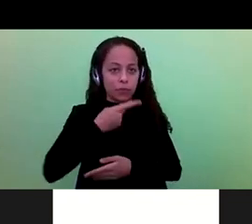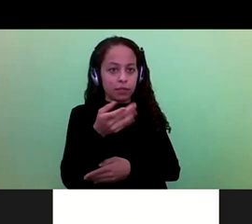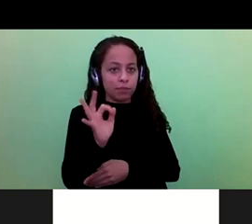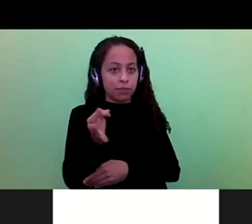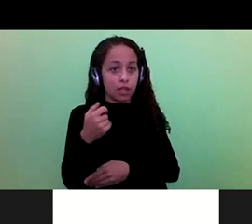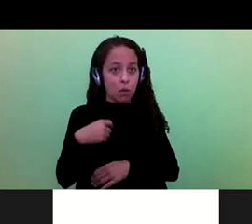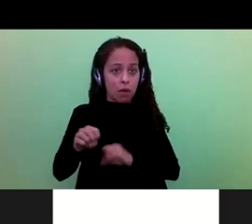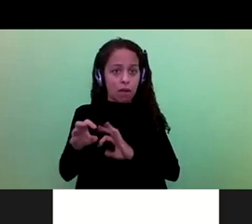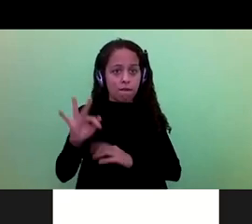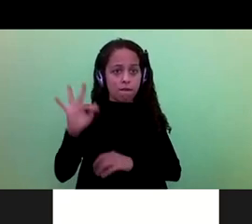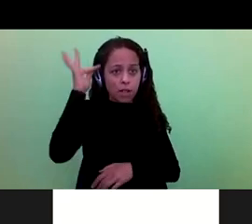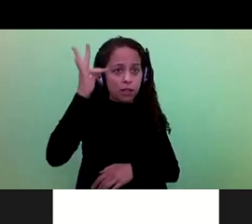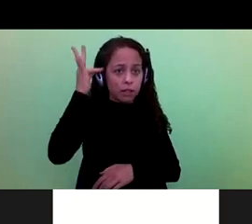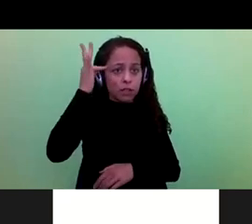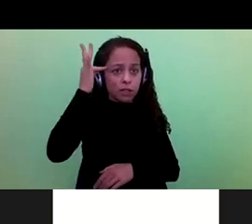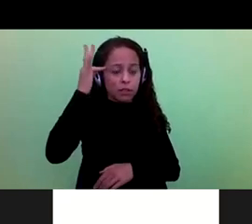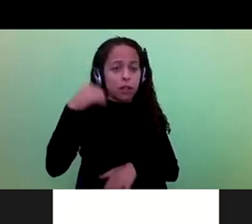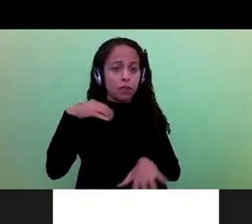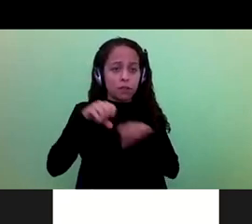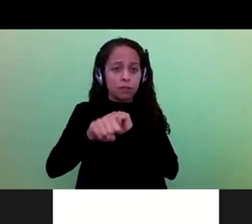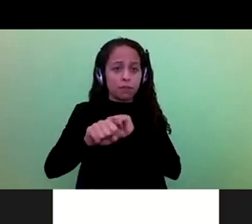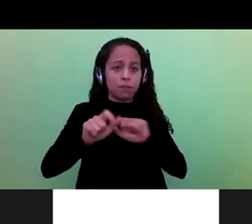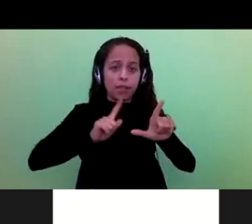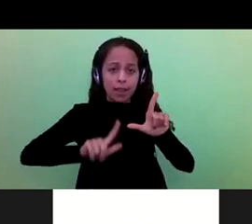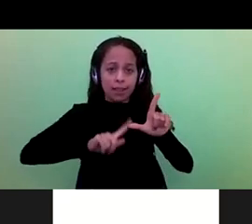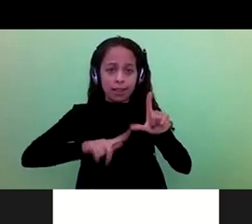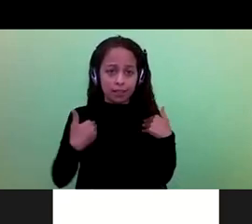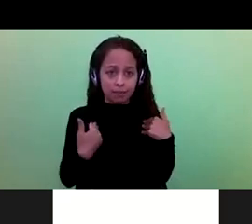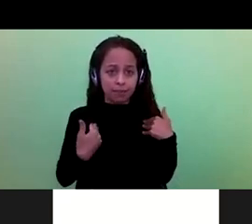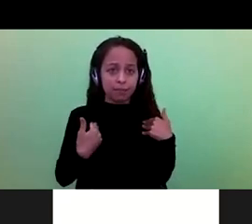filosofia, sou graduado em letras e,